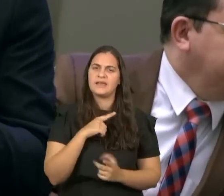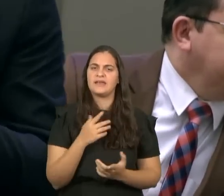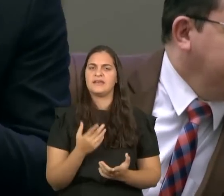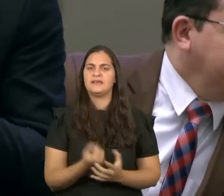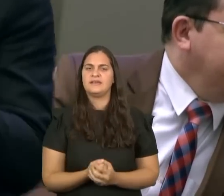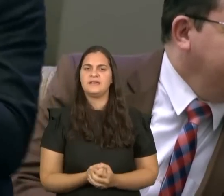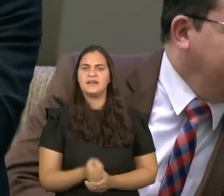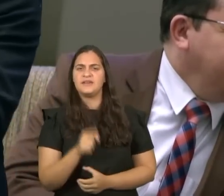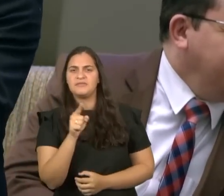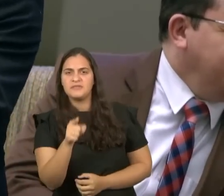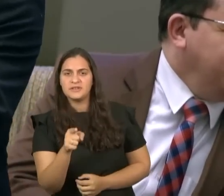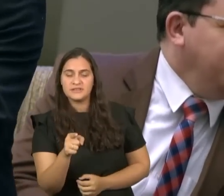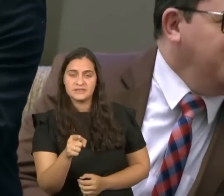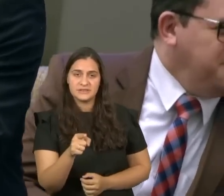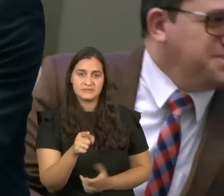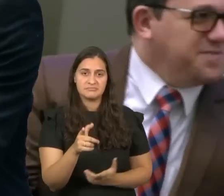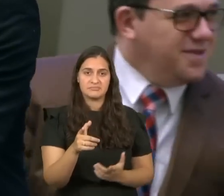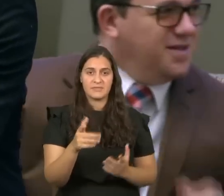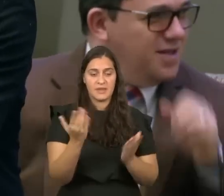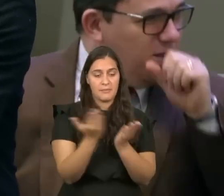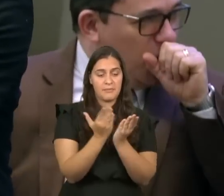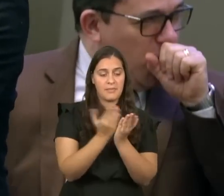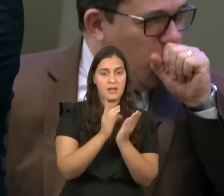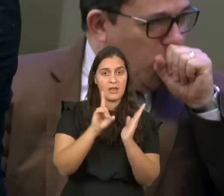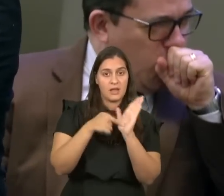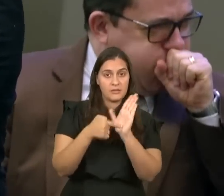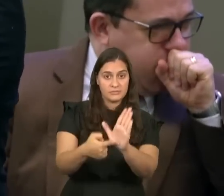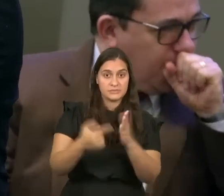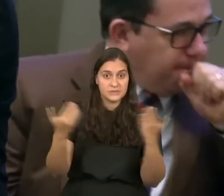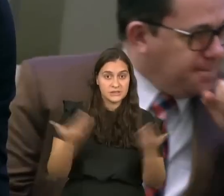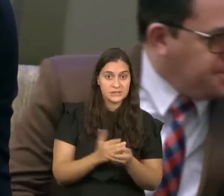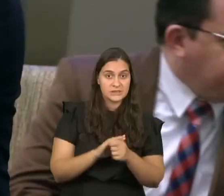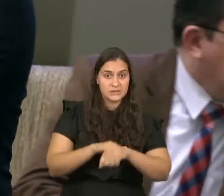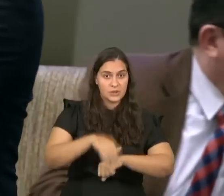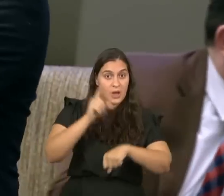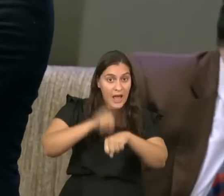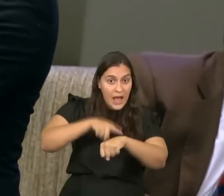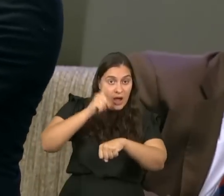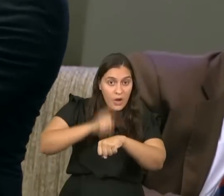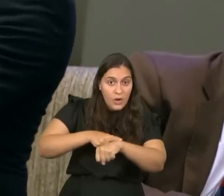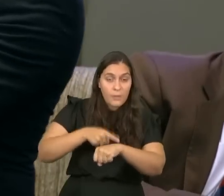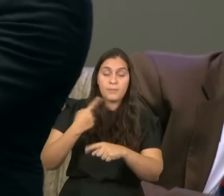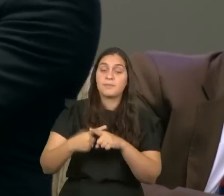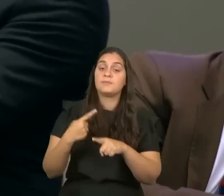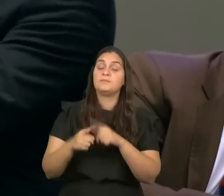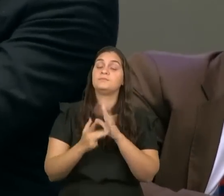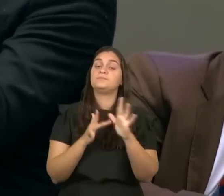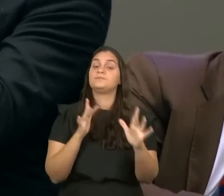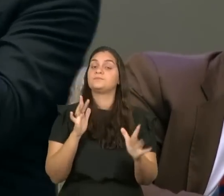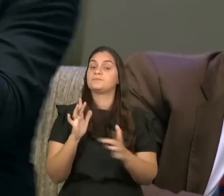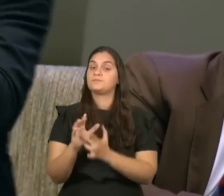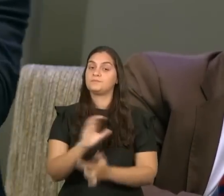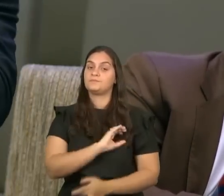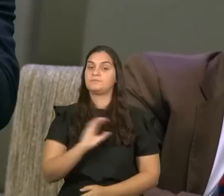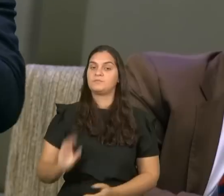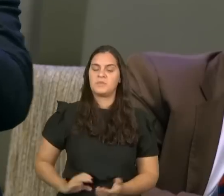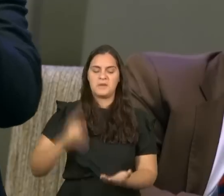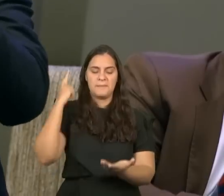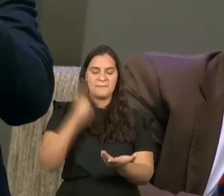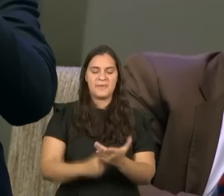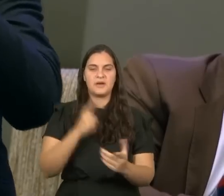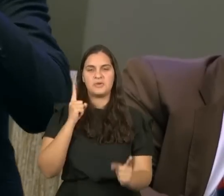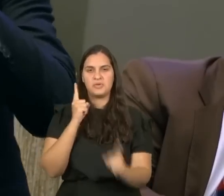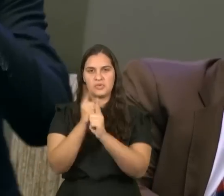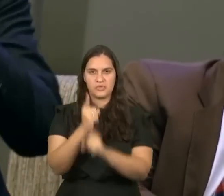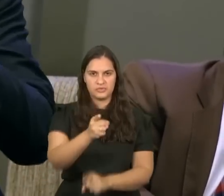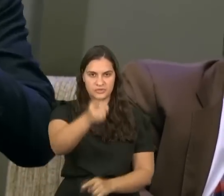está diante da palavra de Deus esta noite esta hora porque Jesus Cristo marcou um